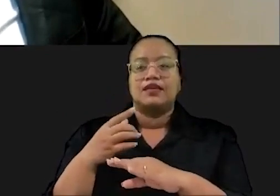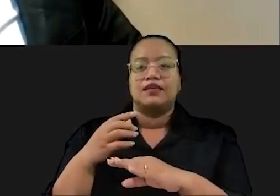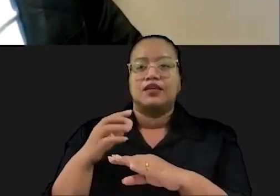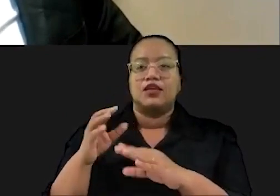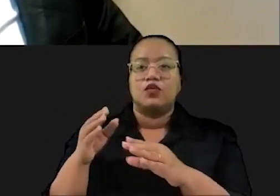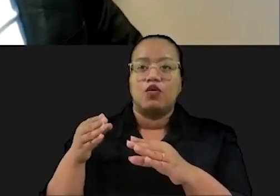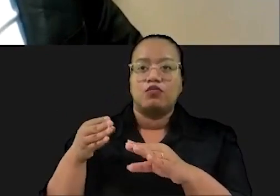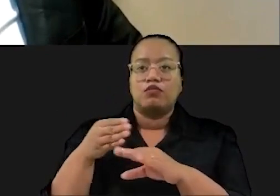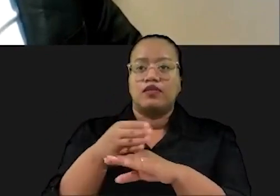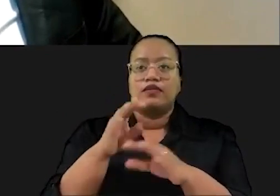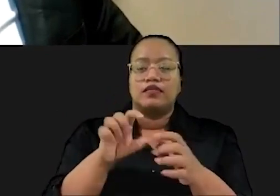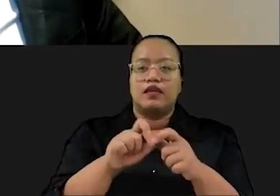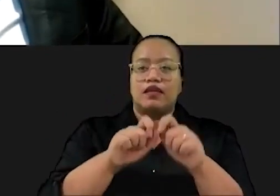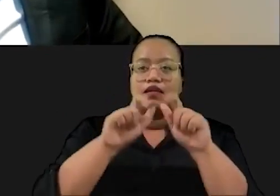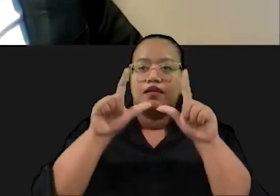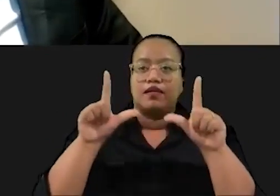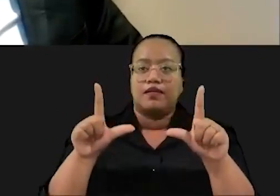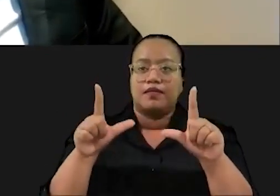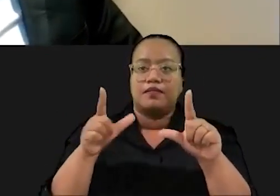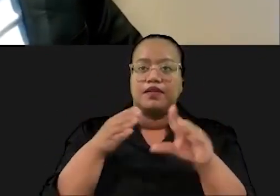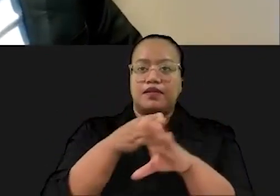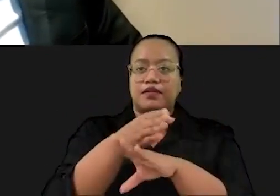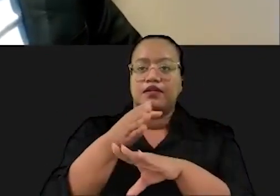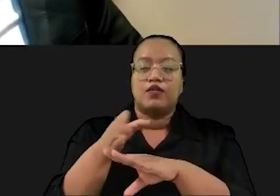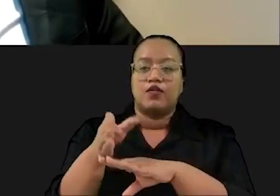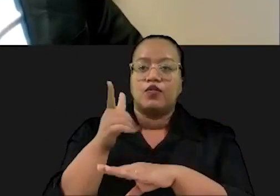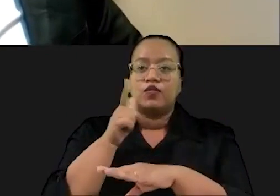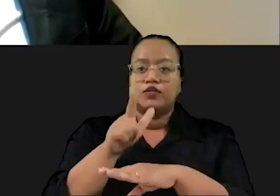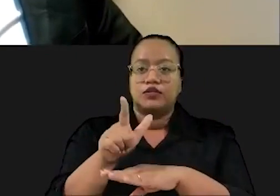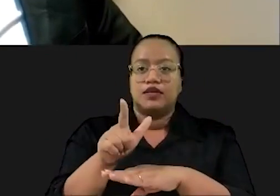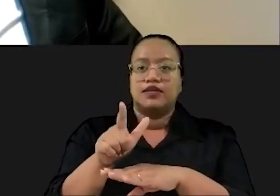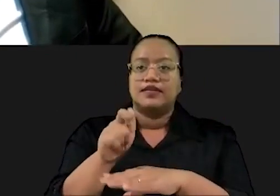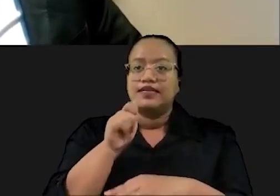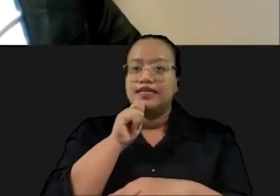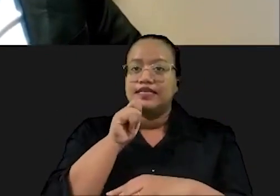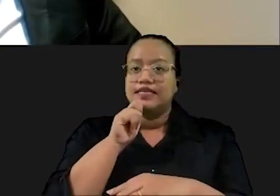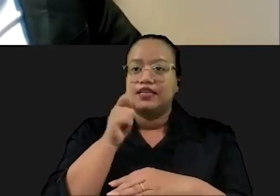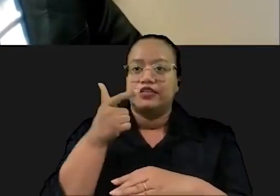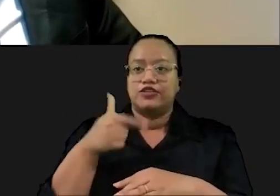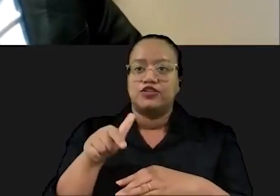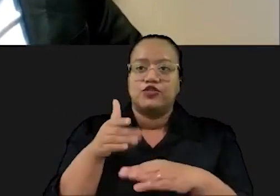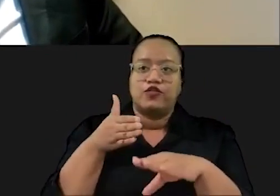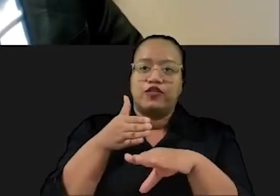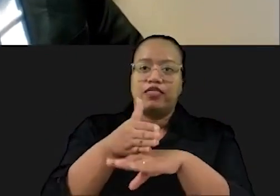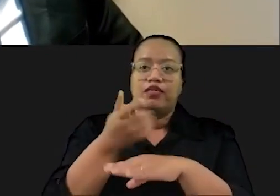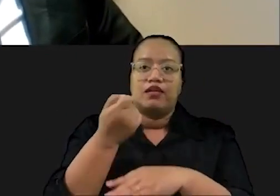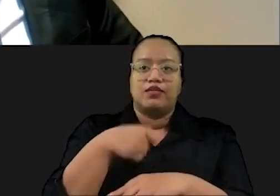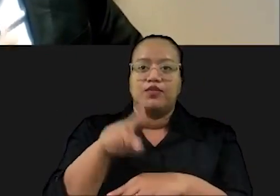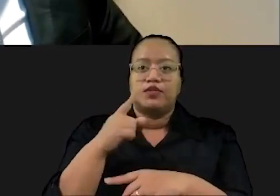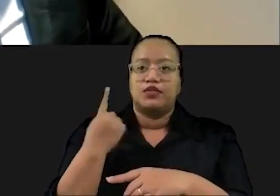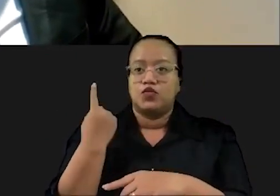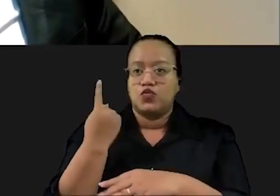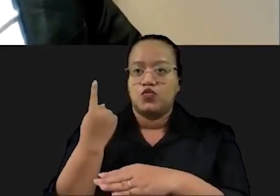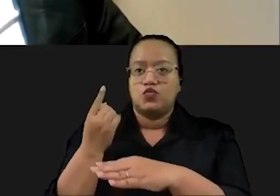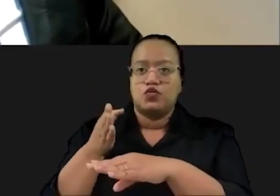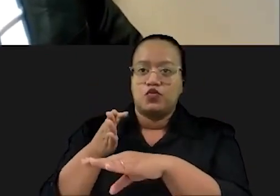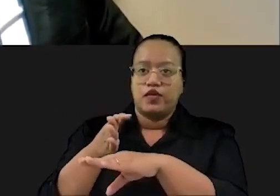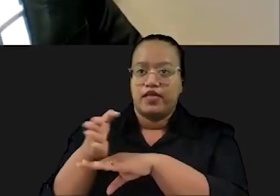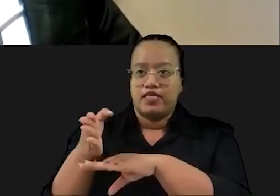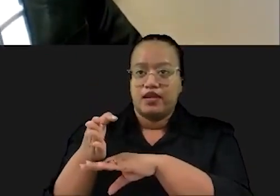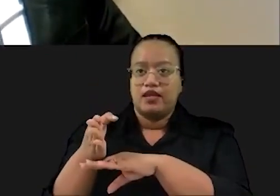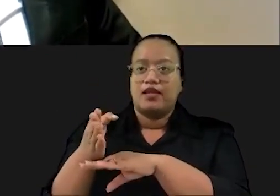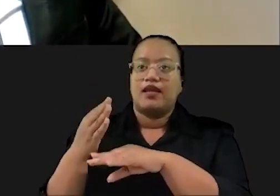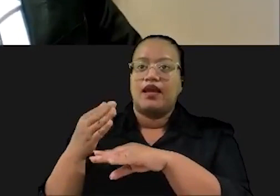acessar todo o serviço da PDPJ sem precisar fazer login outra vez, né? O login é feito uma vez só para todo esse